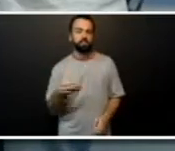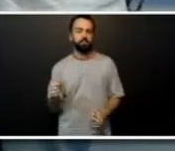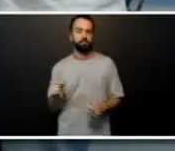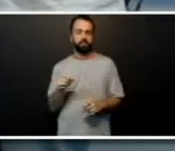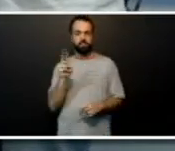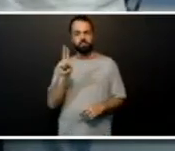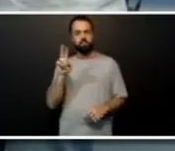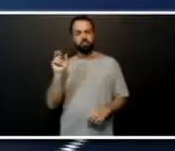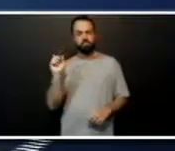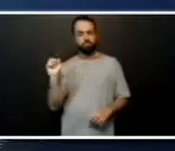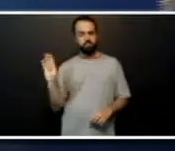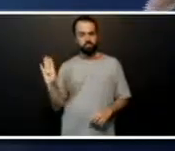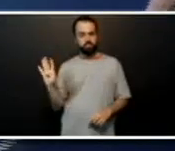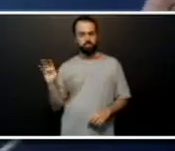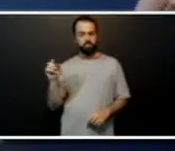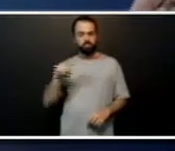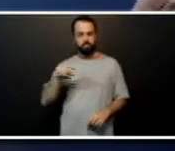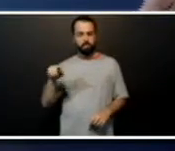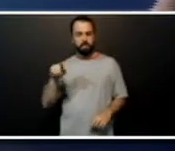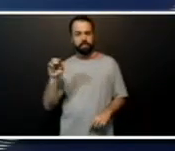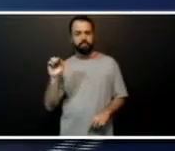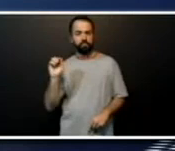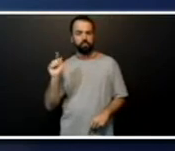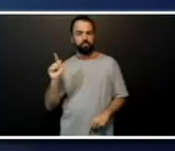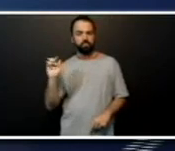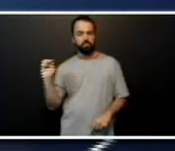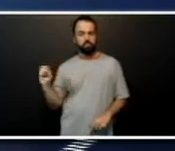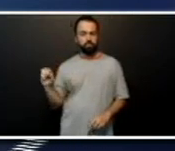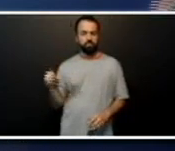24 menos 10, 14.